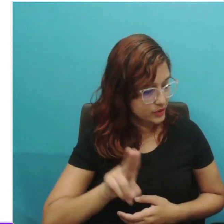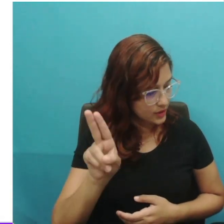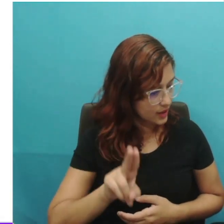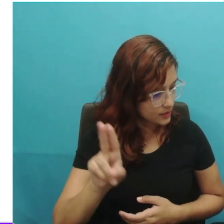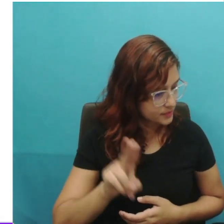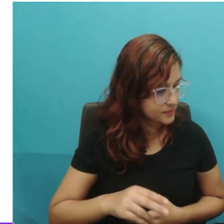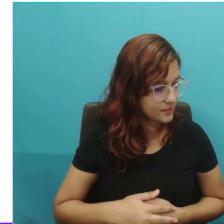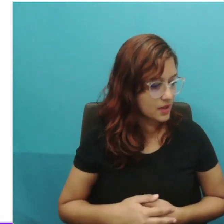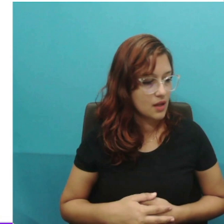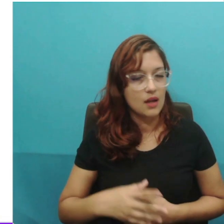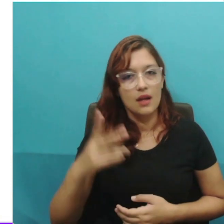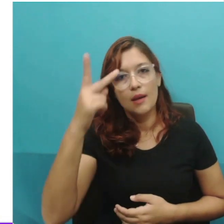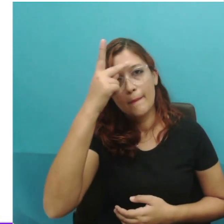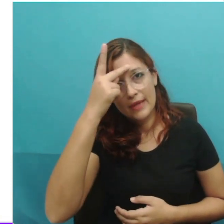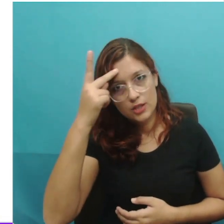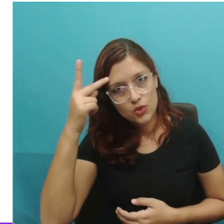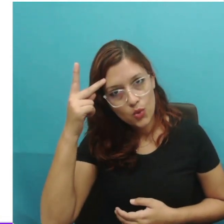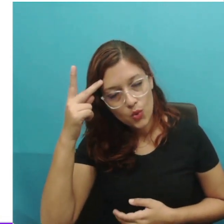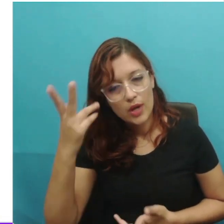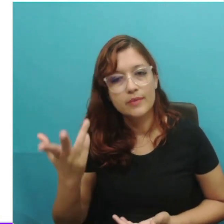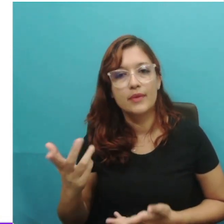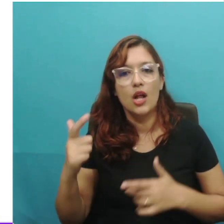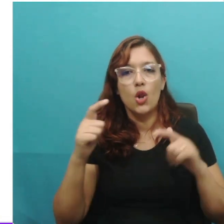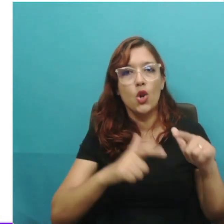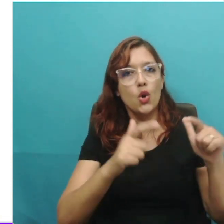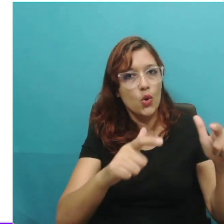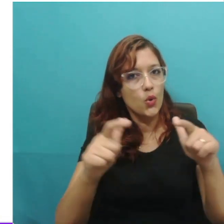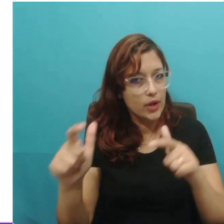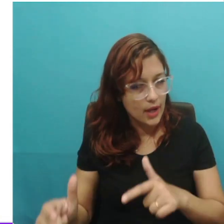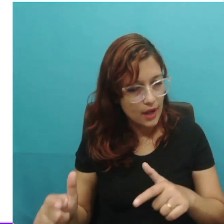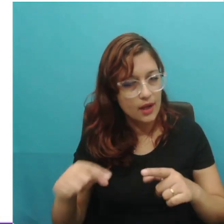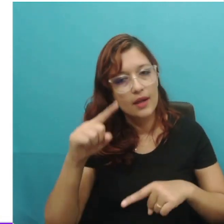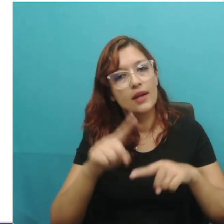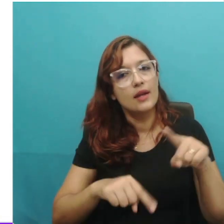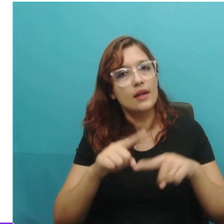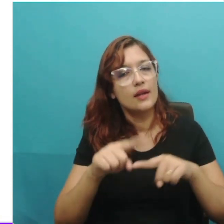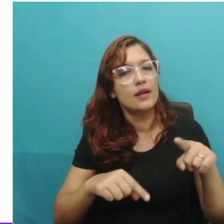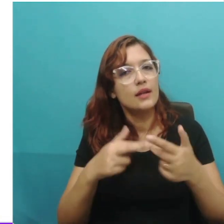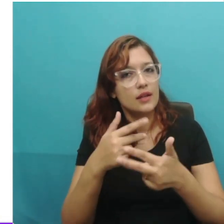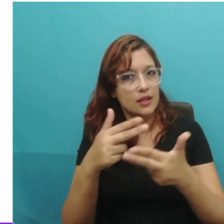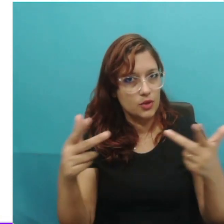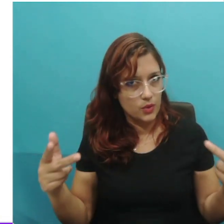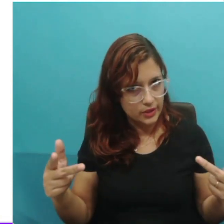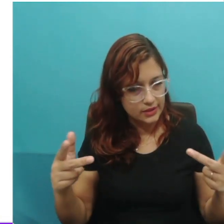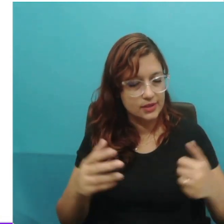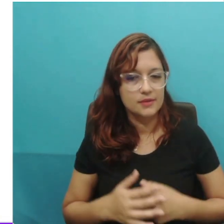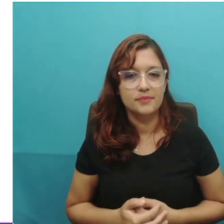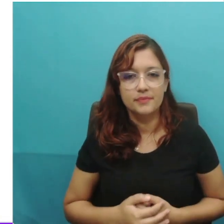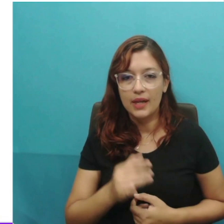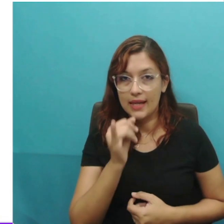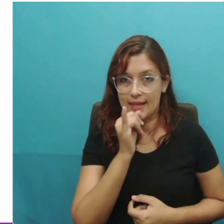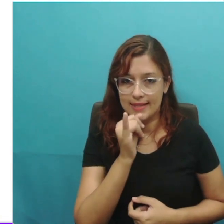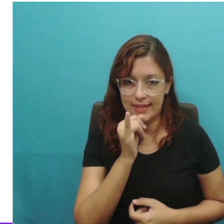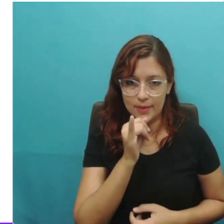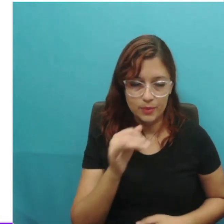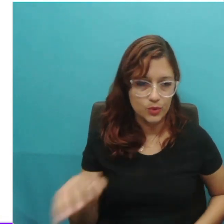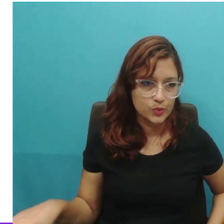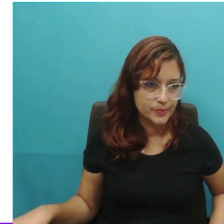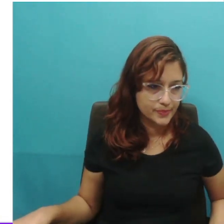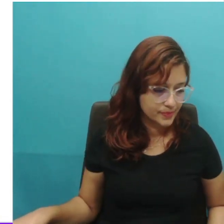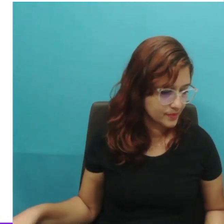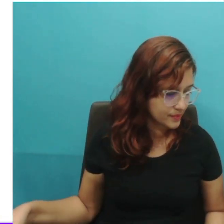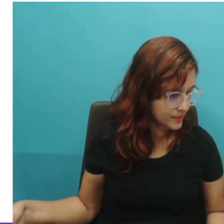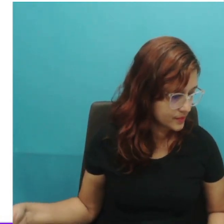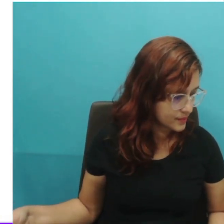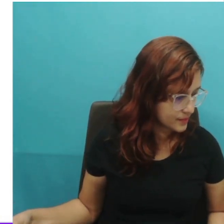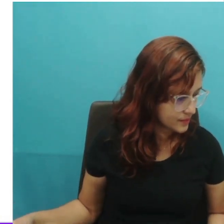O pronome relativo que é bastante usado. É usado para pessoas, lugares,